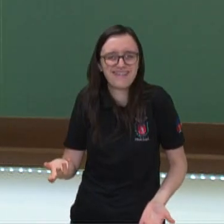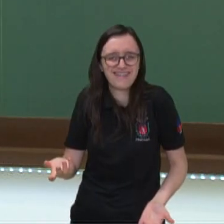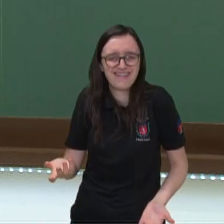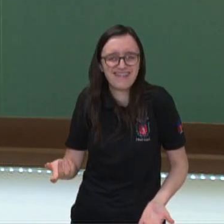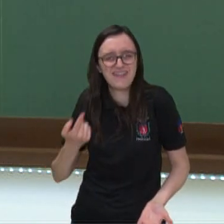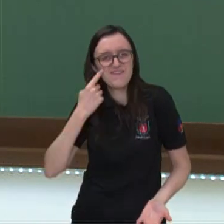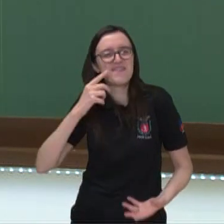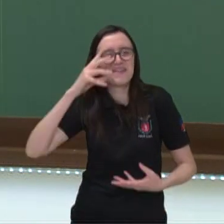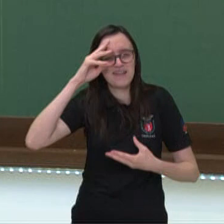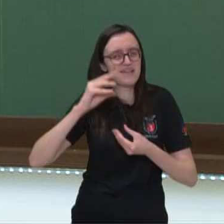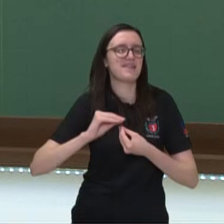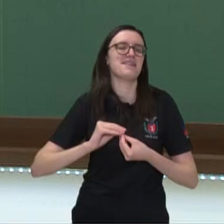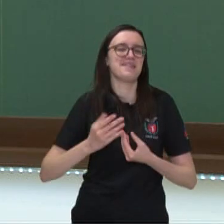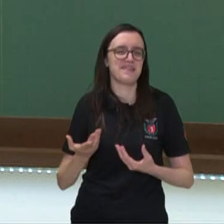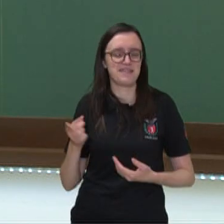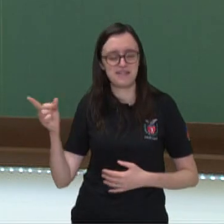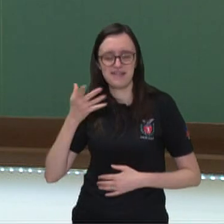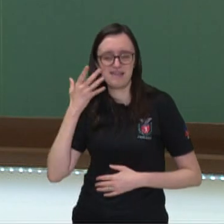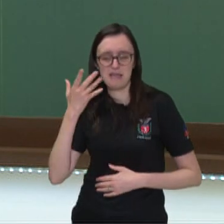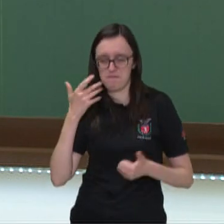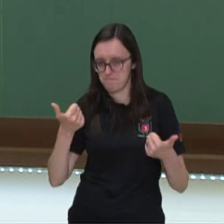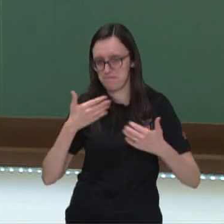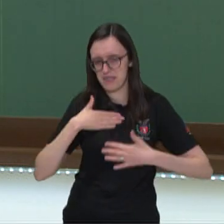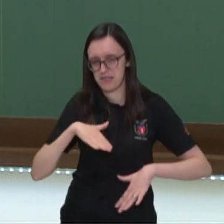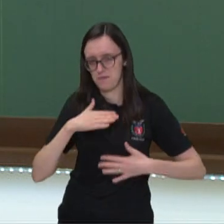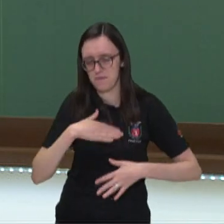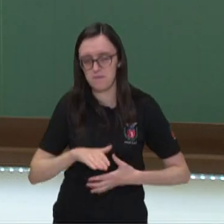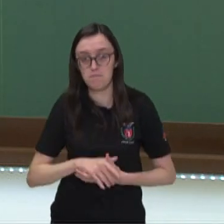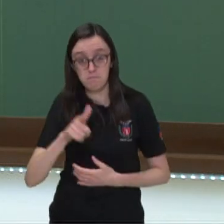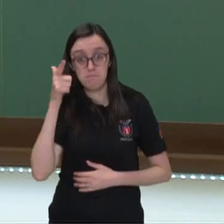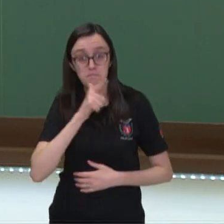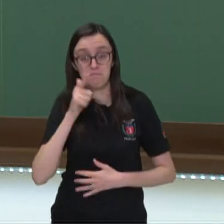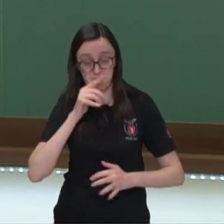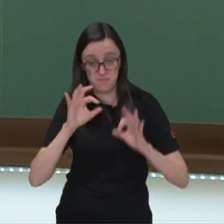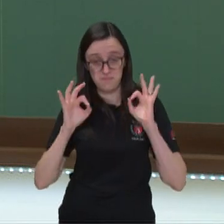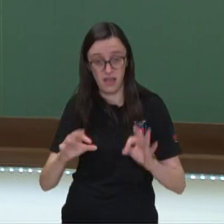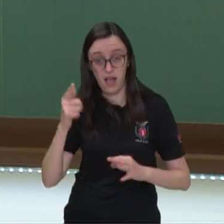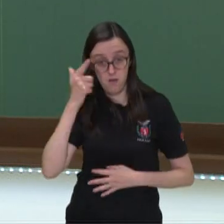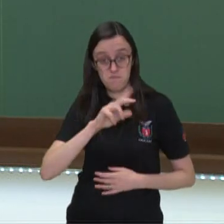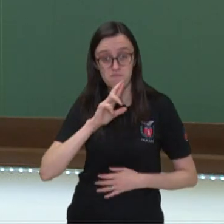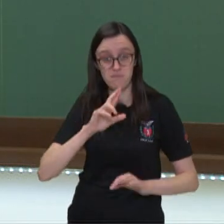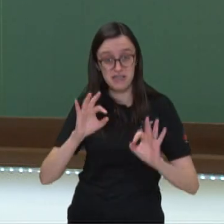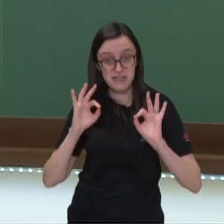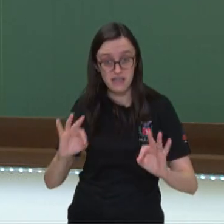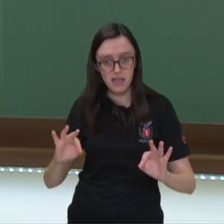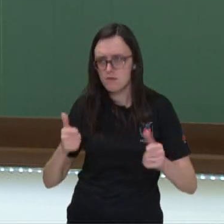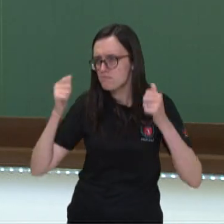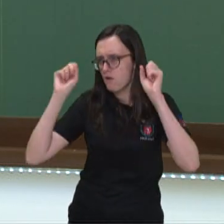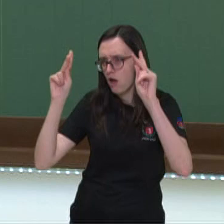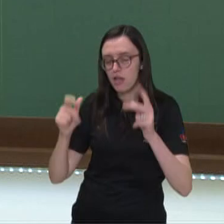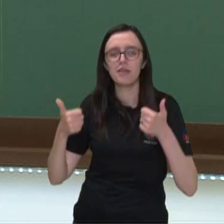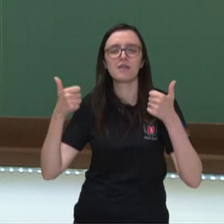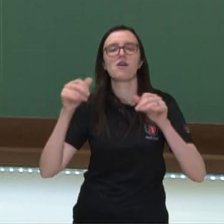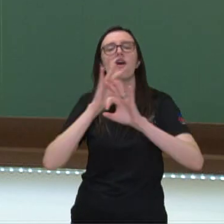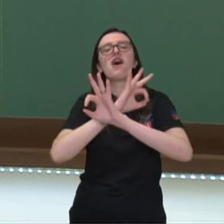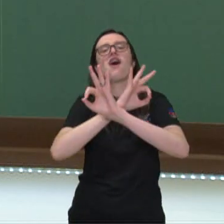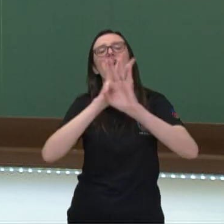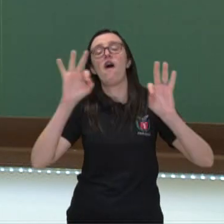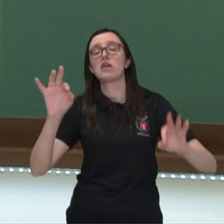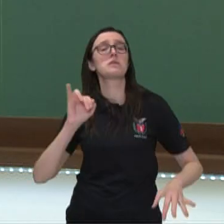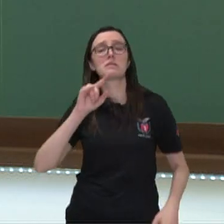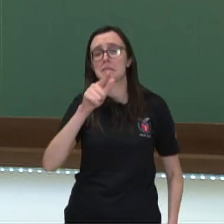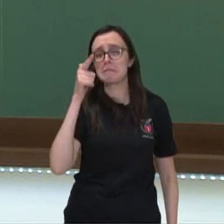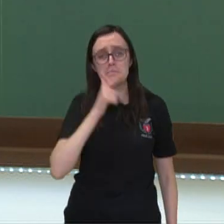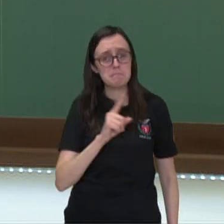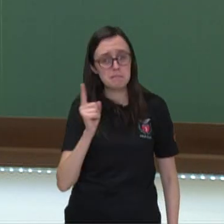foi a conclusão do nosso gatinho, tranquilo? Você acertou? Você respondeu certo? Ficou tudo ok? Ótimo! Se você